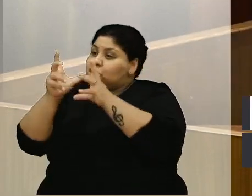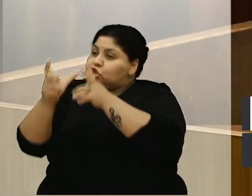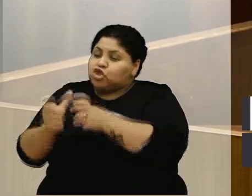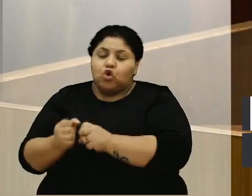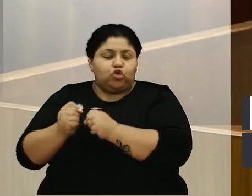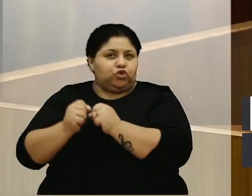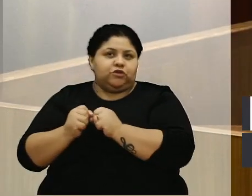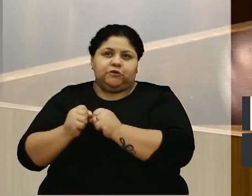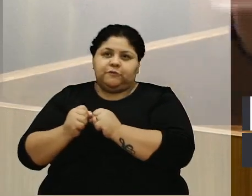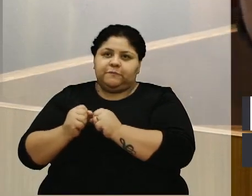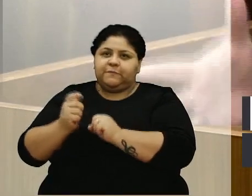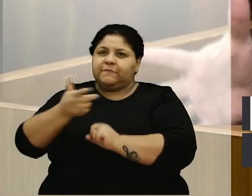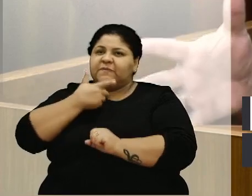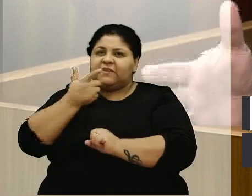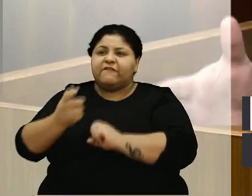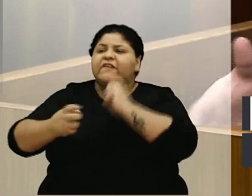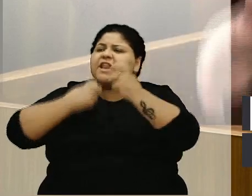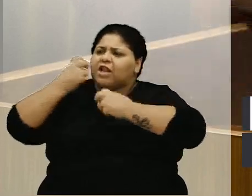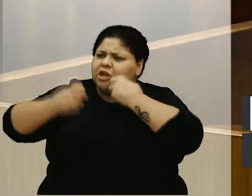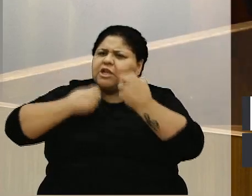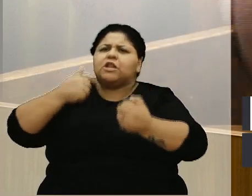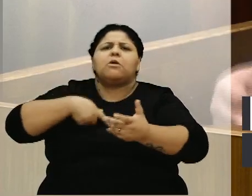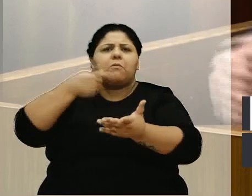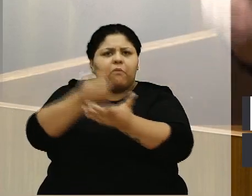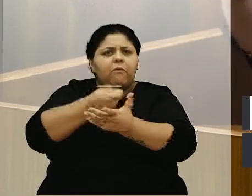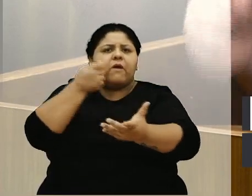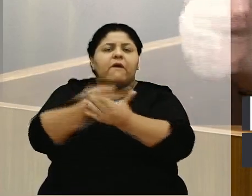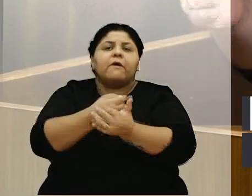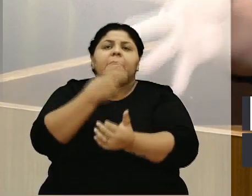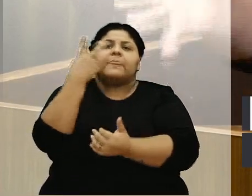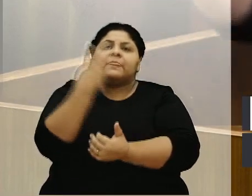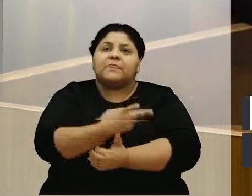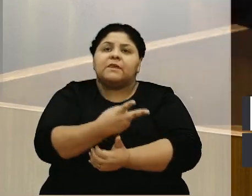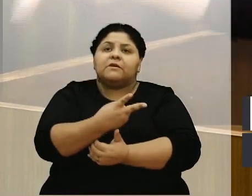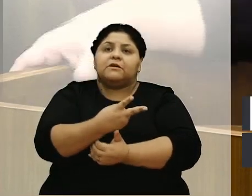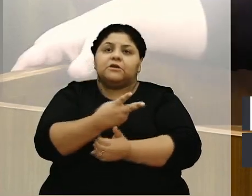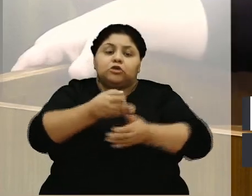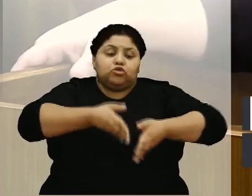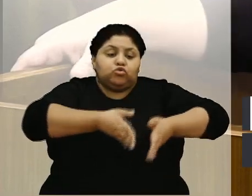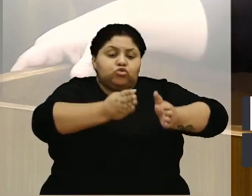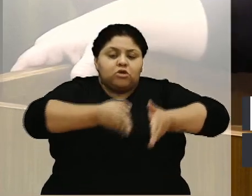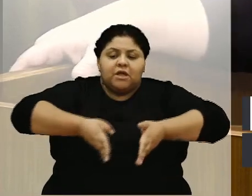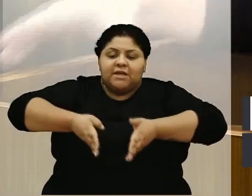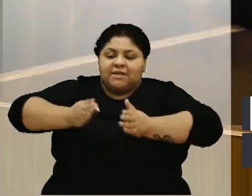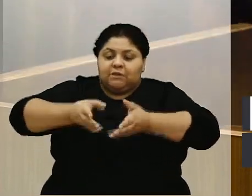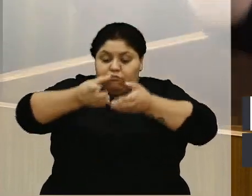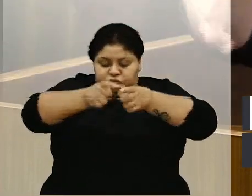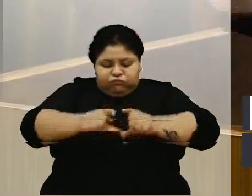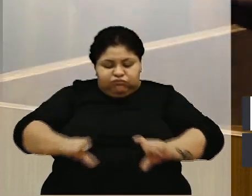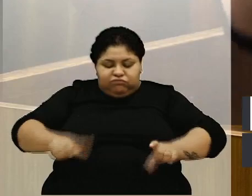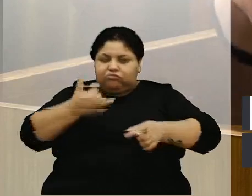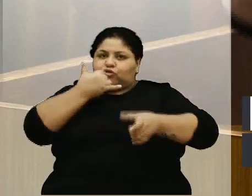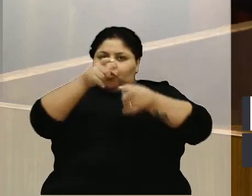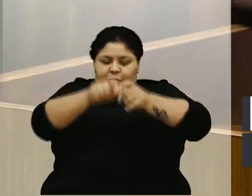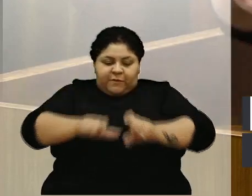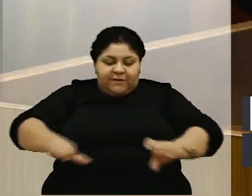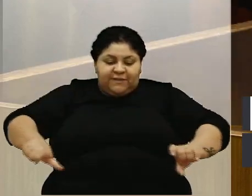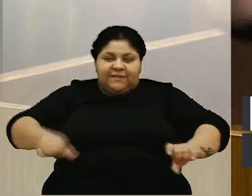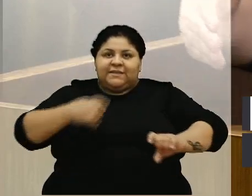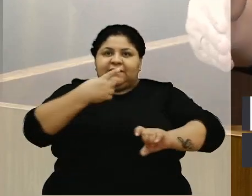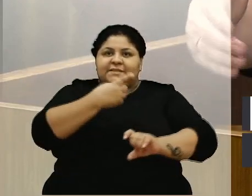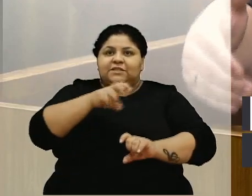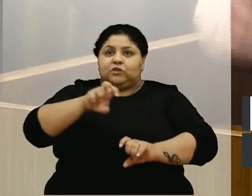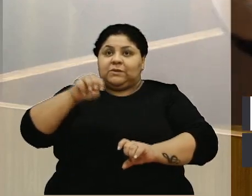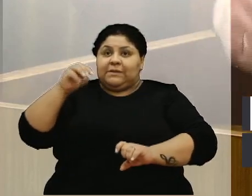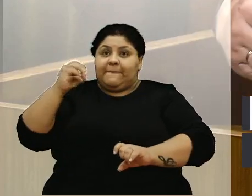Estou falando, gritando e vou cobrar. São 2 vias de 150 metros de tubo. Inclusive falei para o presidente Marisol,